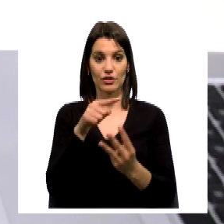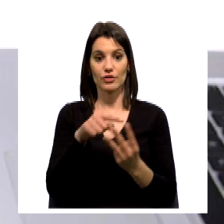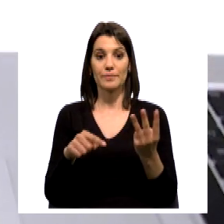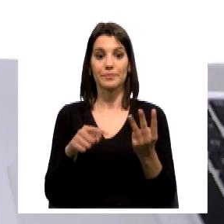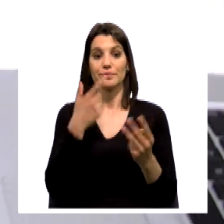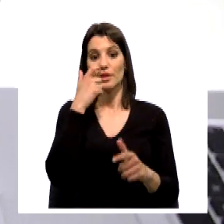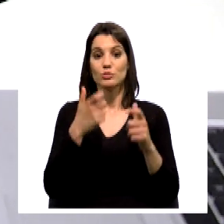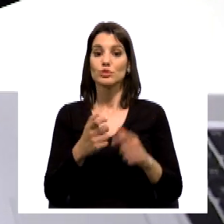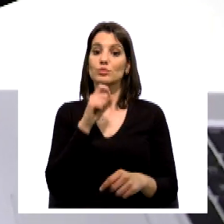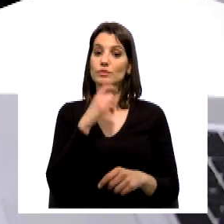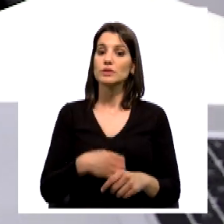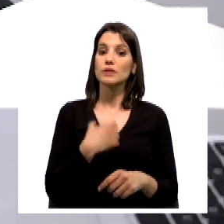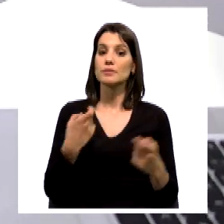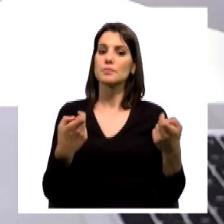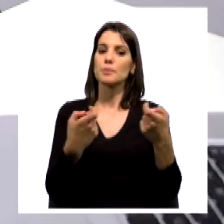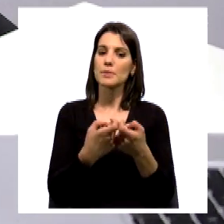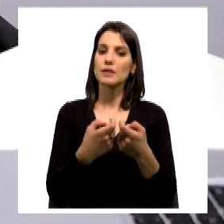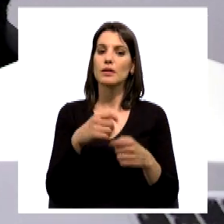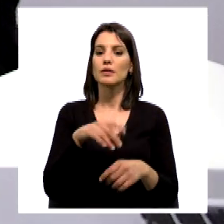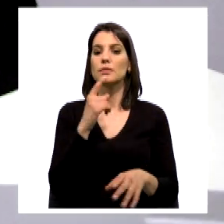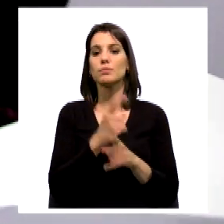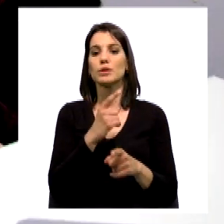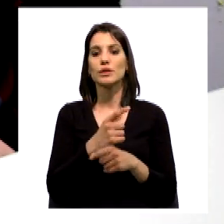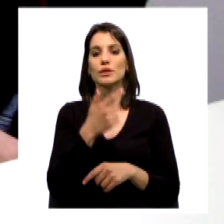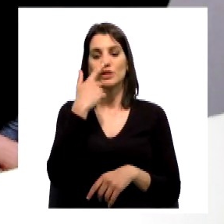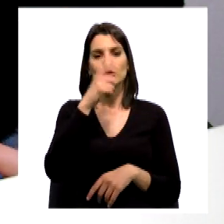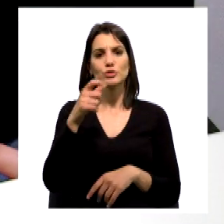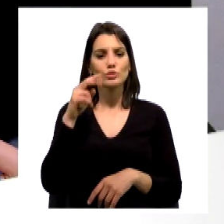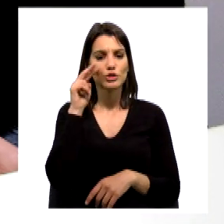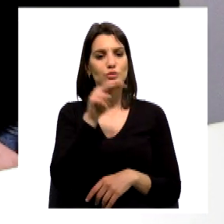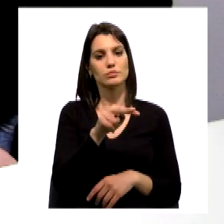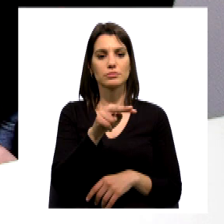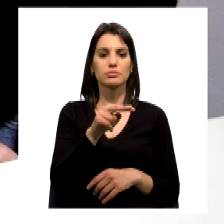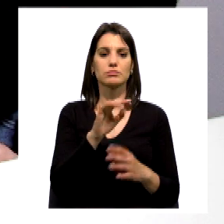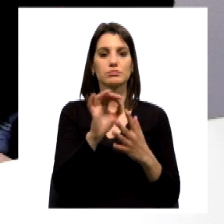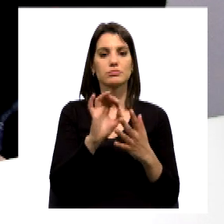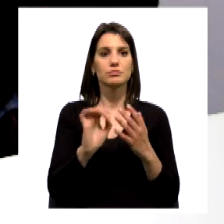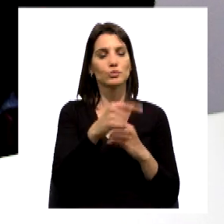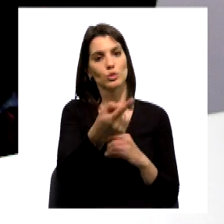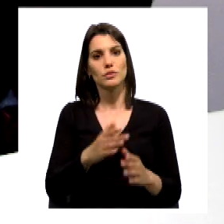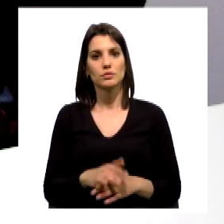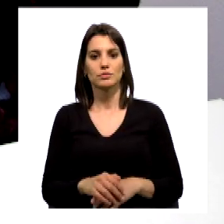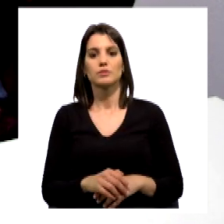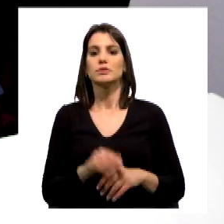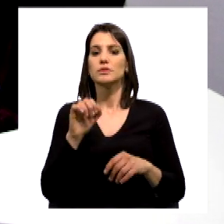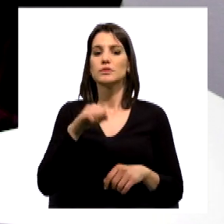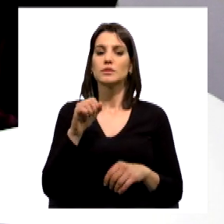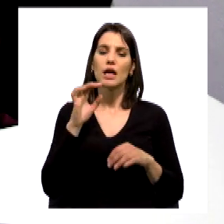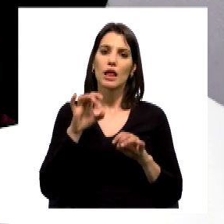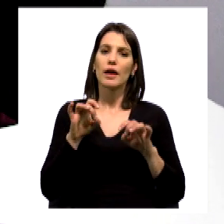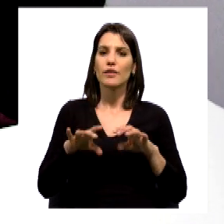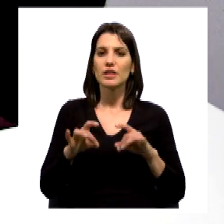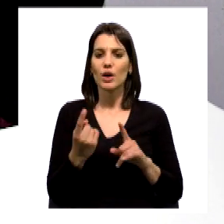as pessoas se pudessem identificar e, ao mesmo tempo, pudessem identificar alguém destas peças, sem ser demasiado específico. Exato.